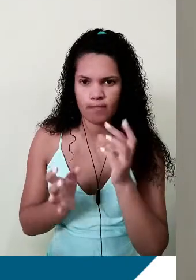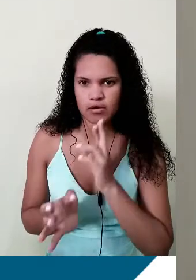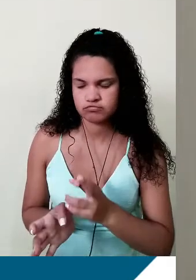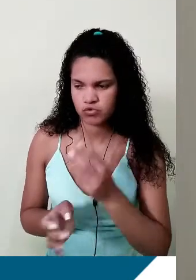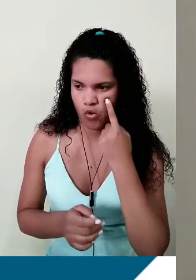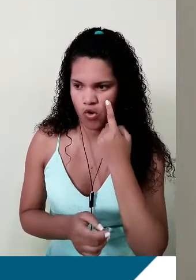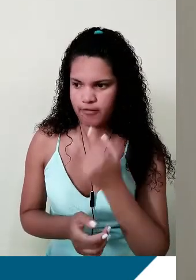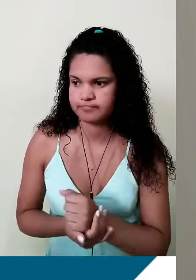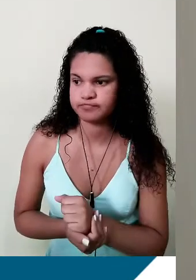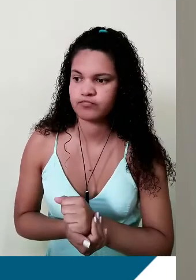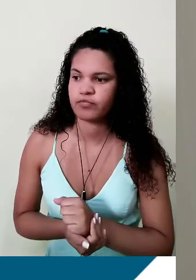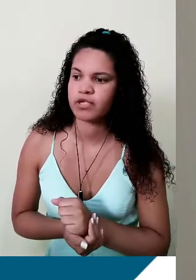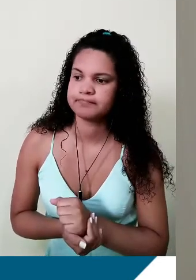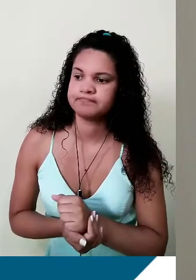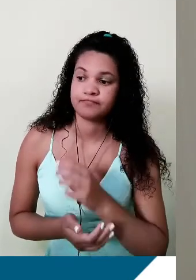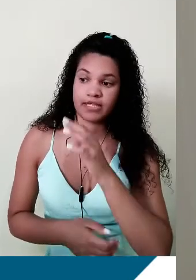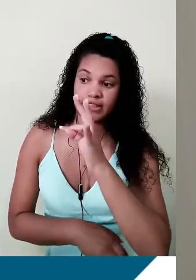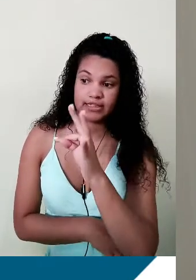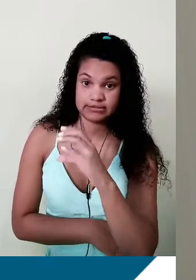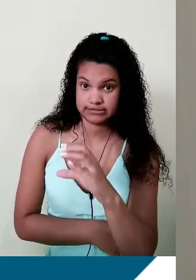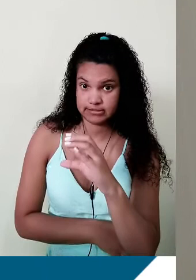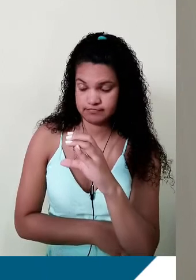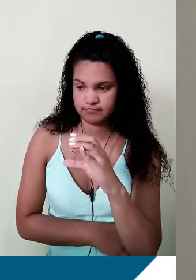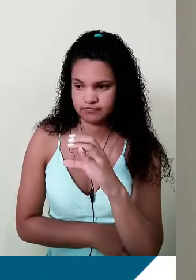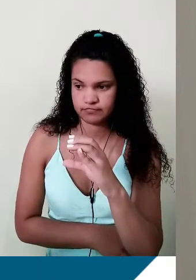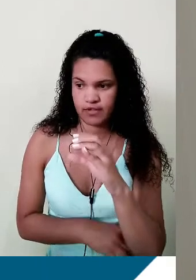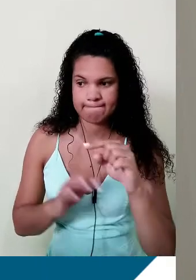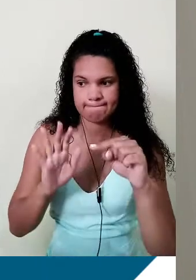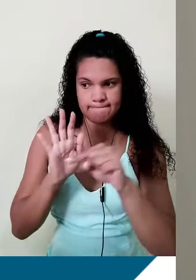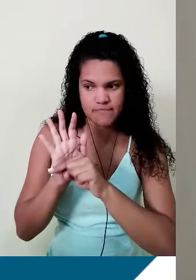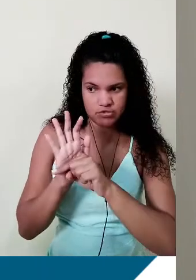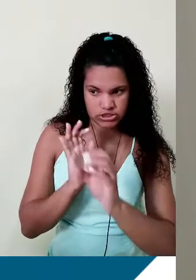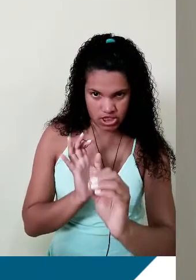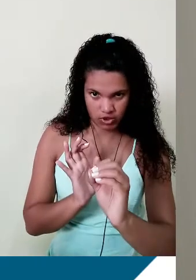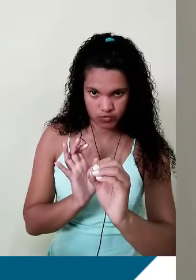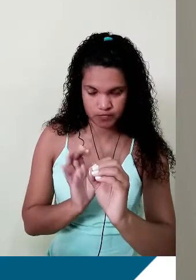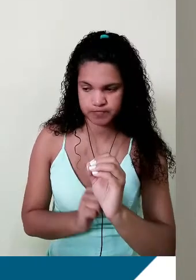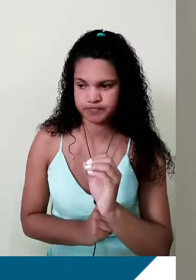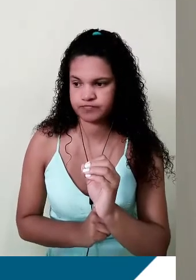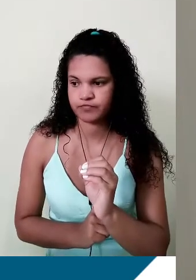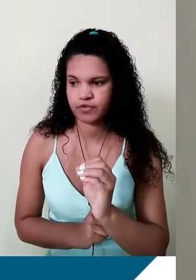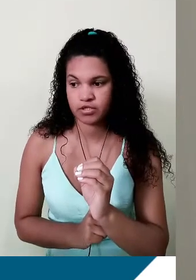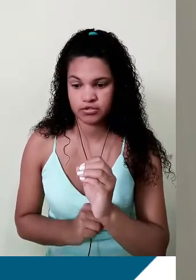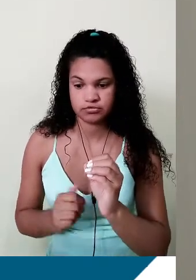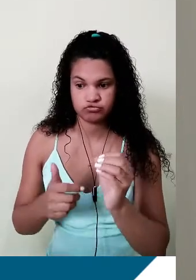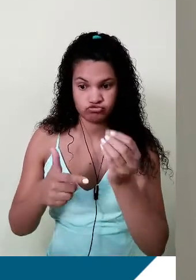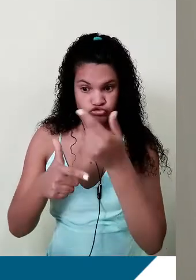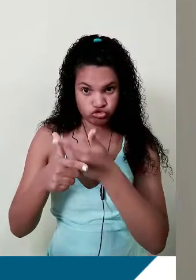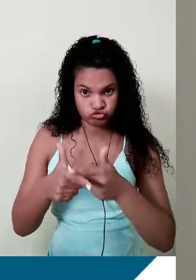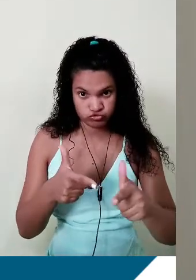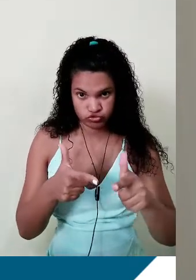que TC menos 0 divididos por